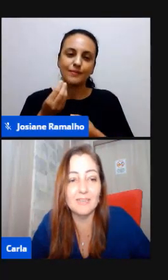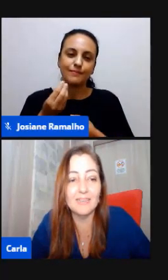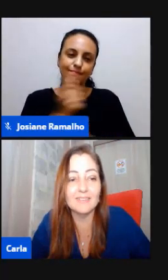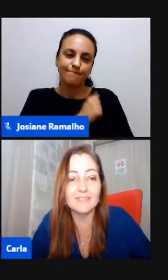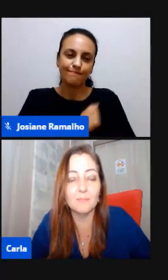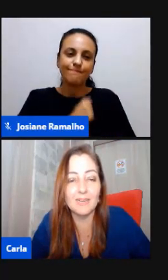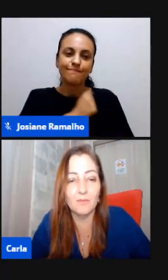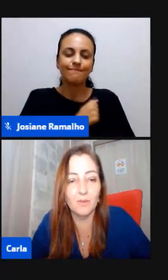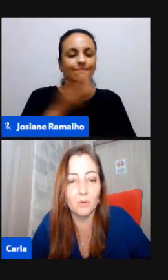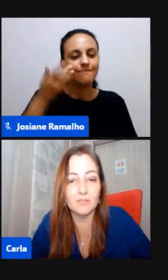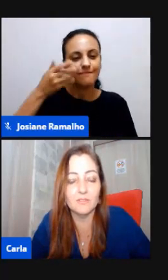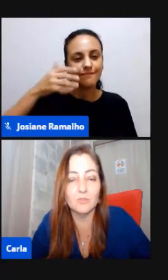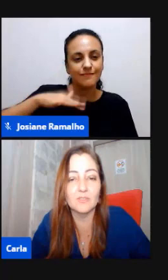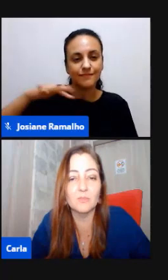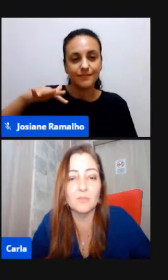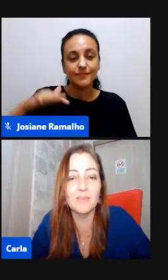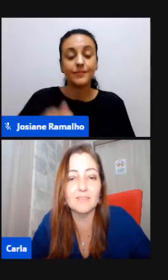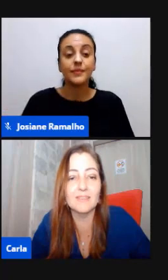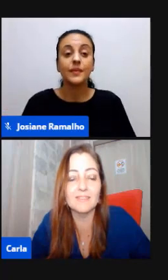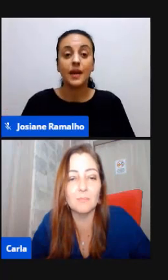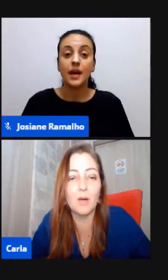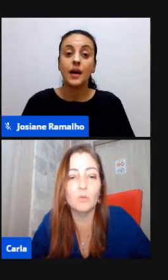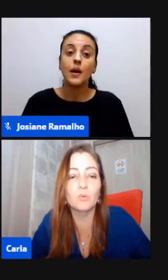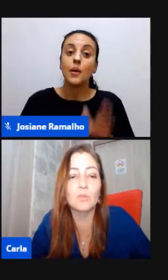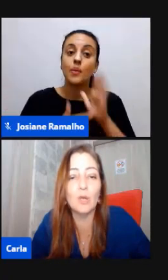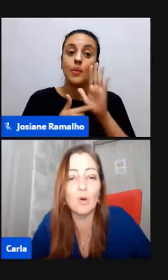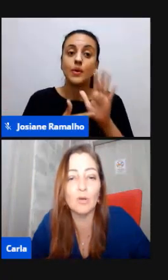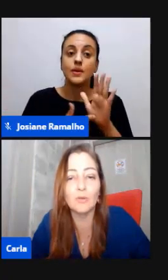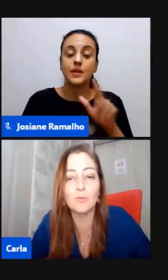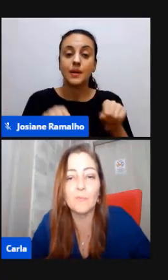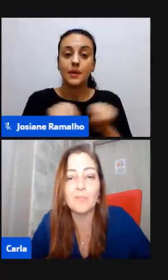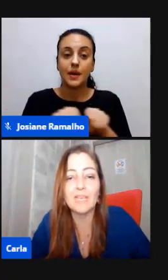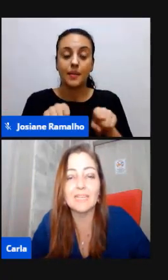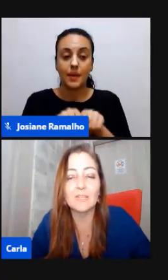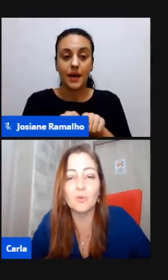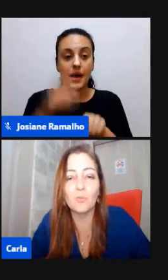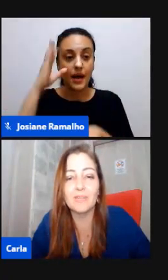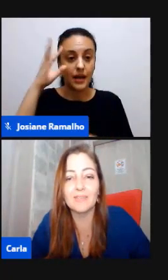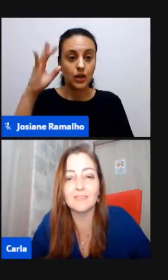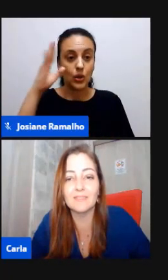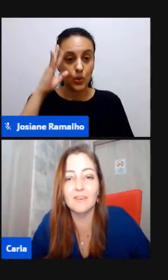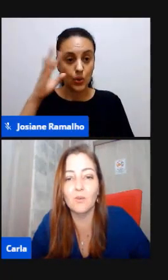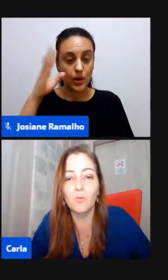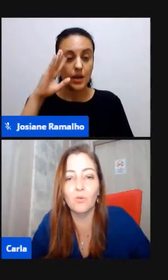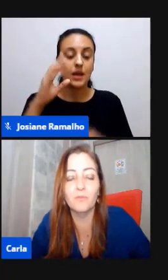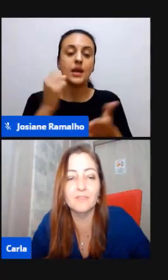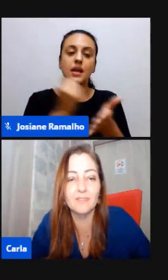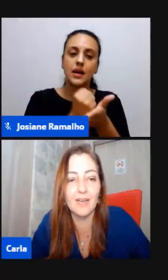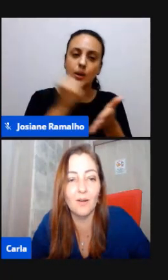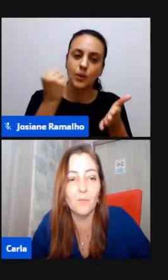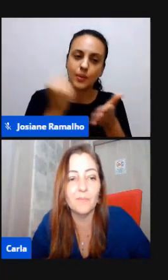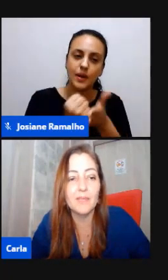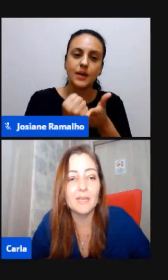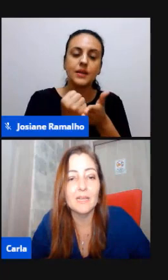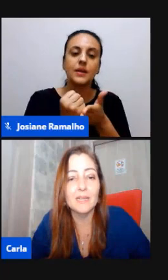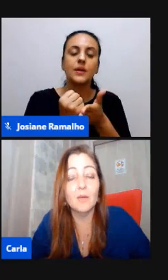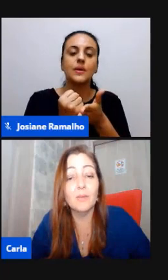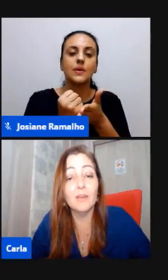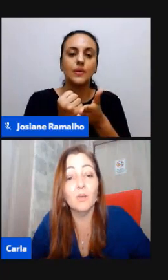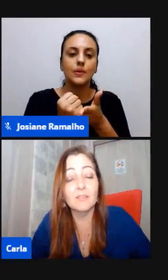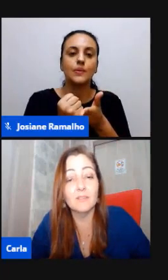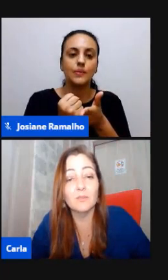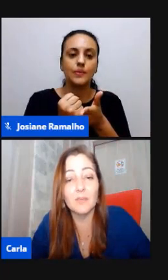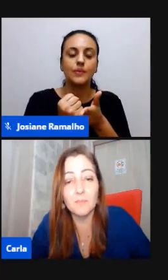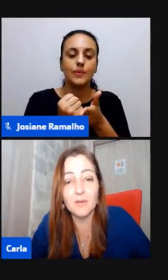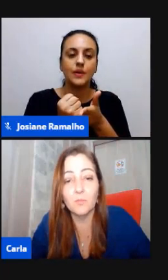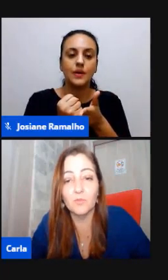essas experiências maravilhosas. Trouxemos também esse respaldo teórico e da documentação oficial, não